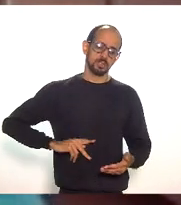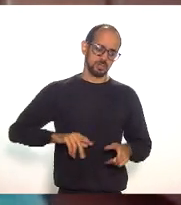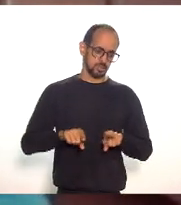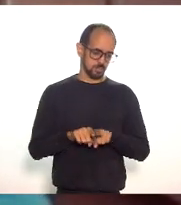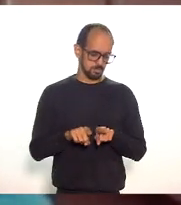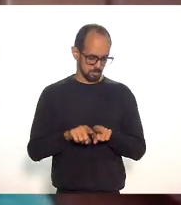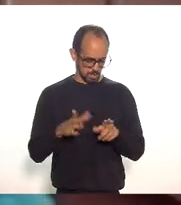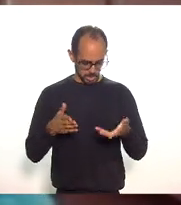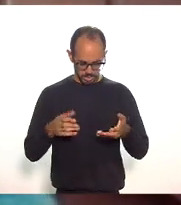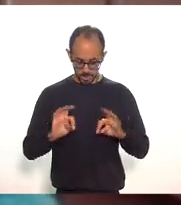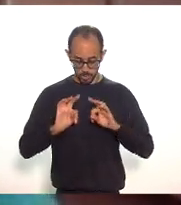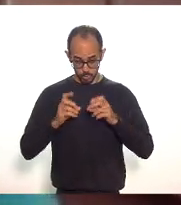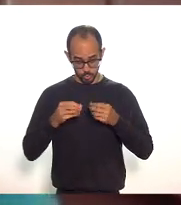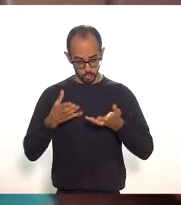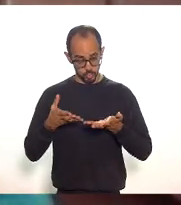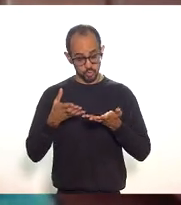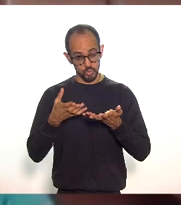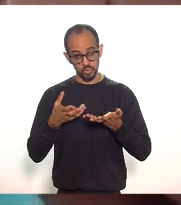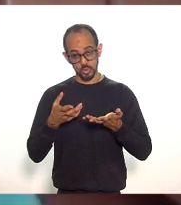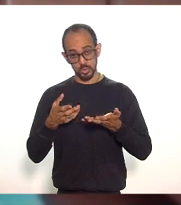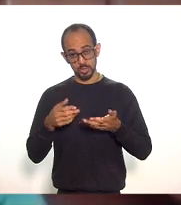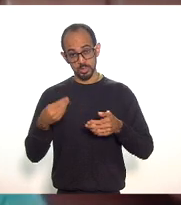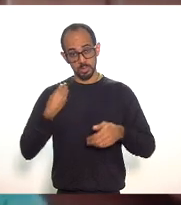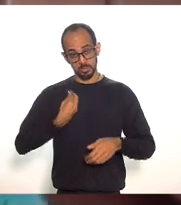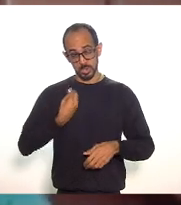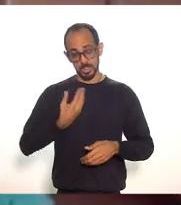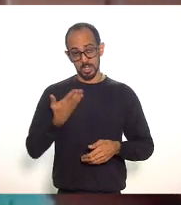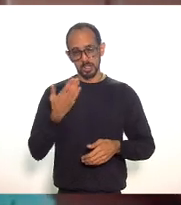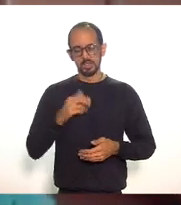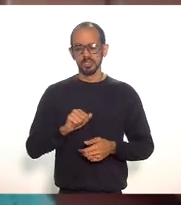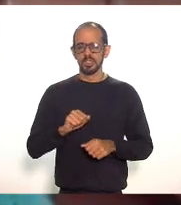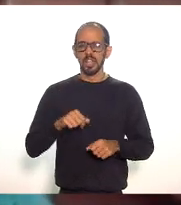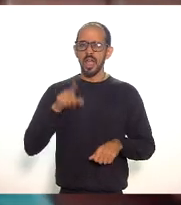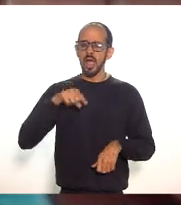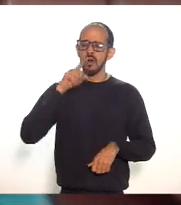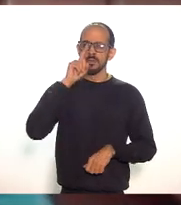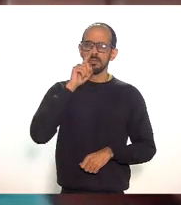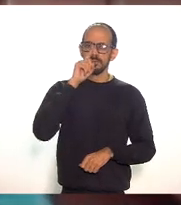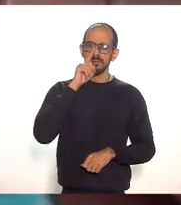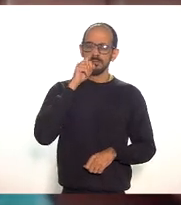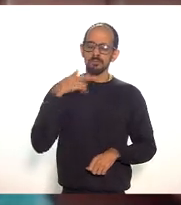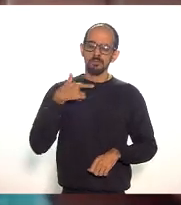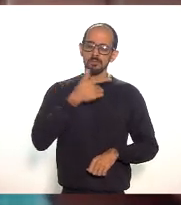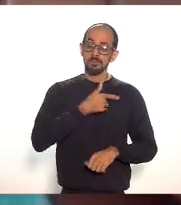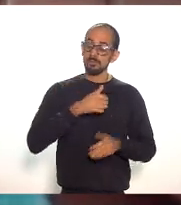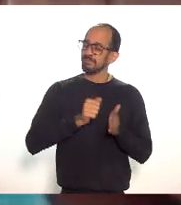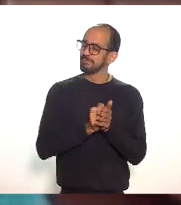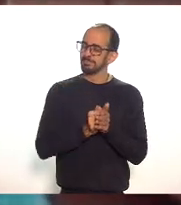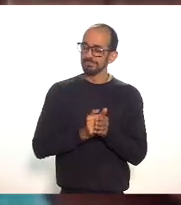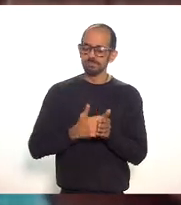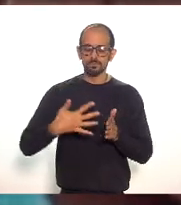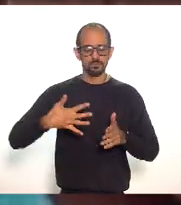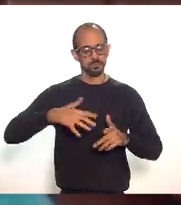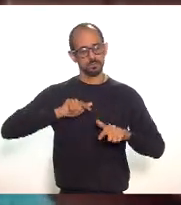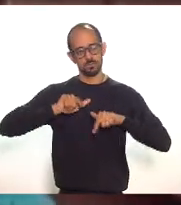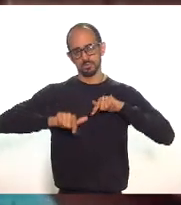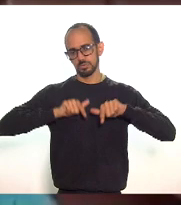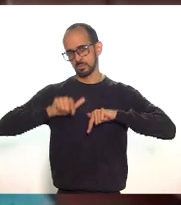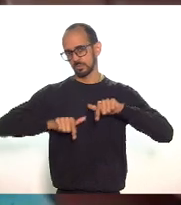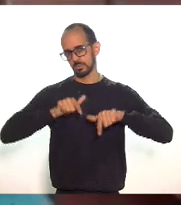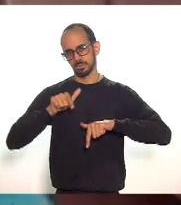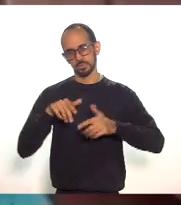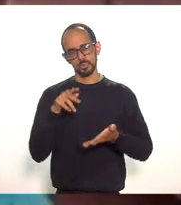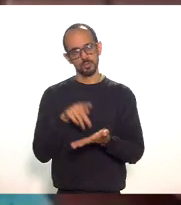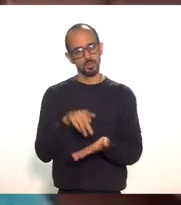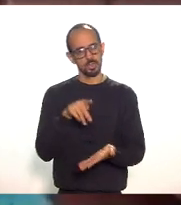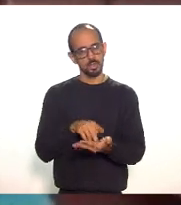deputadas que nos ouvem, coloca em risco a saúde de milhares de trabalhadores e trabalhadoras em